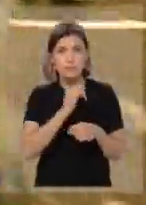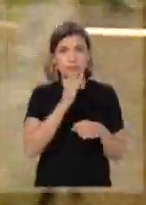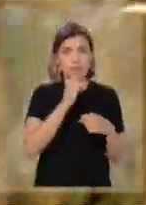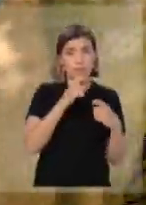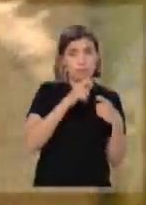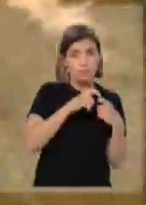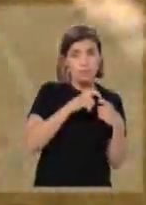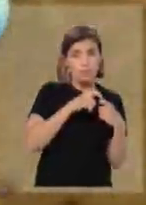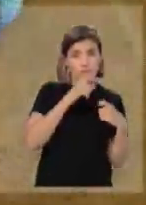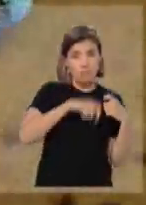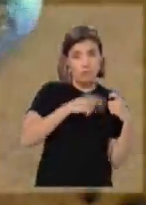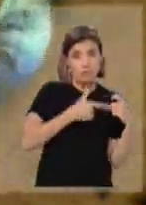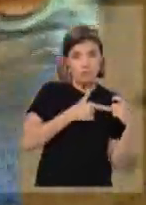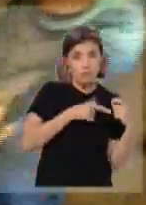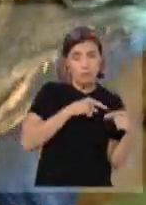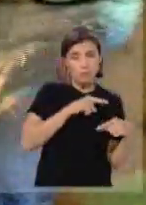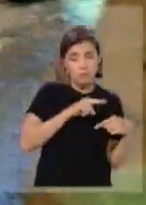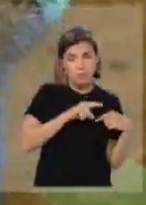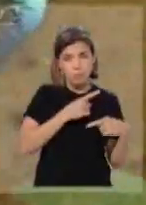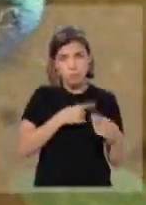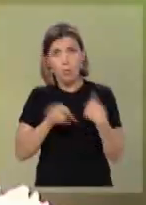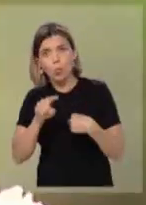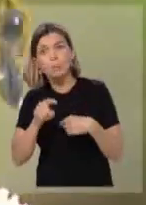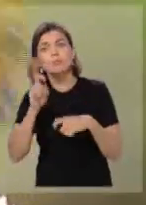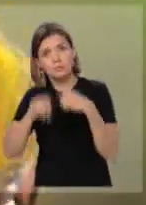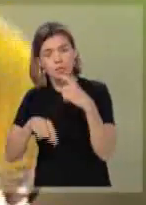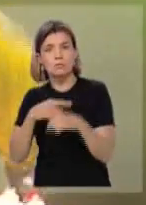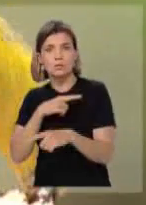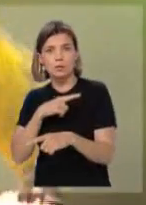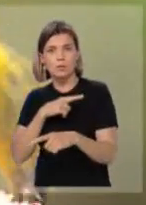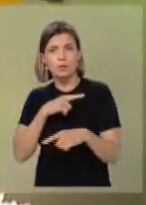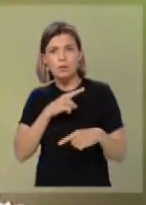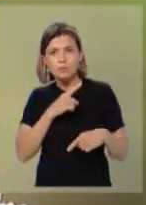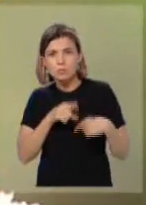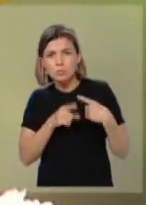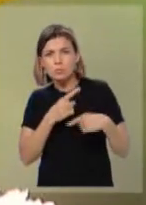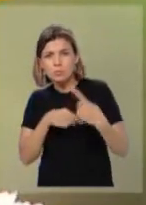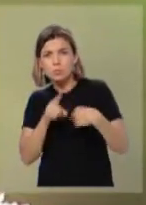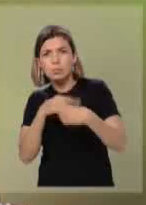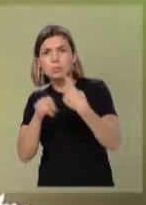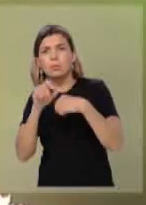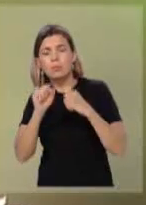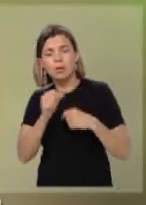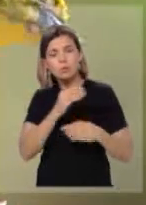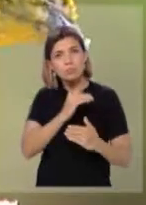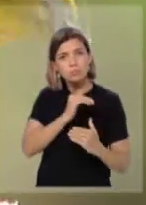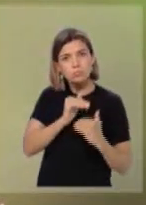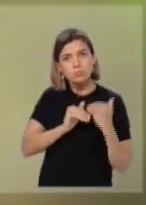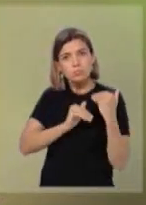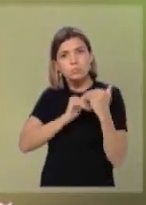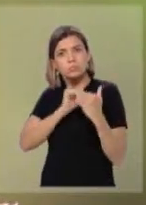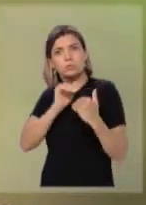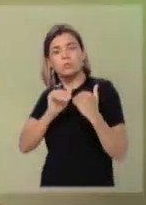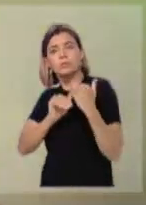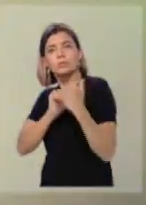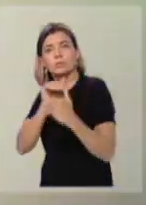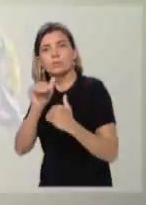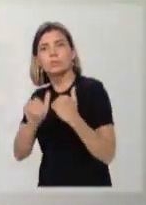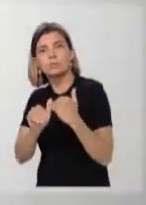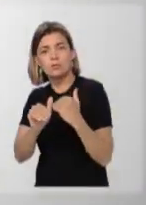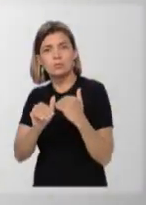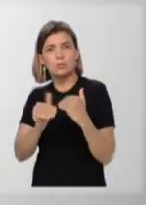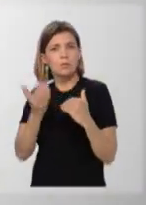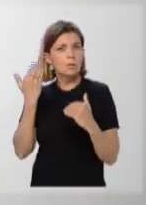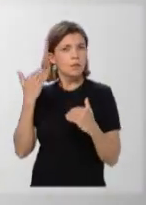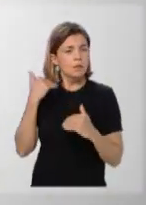Uma espécie pode se transformar em outra. A esse processo de descendência com modificação, damos o nome de